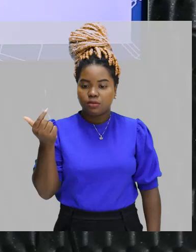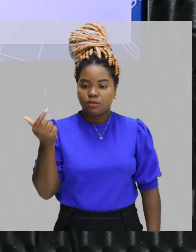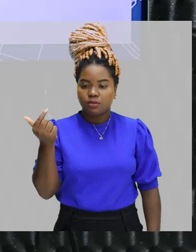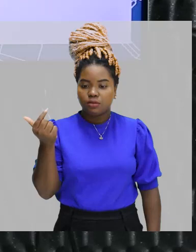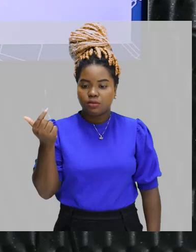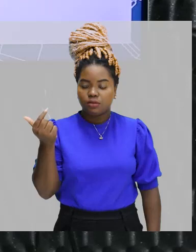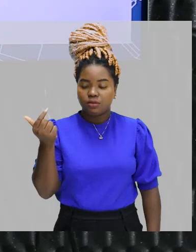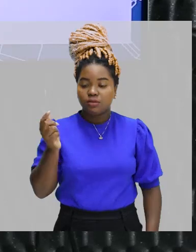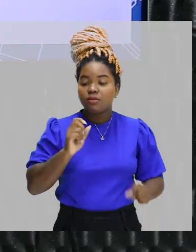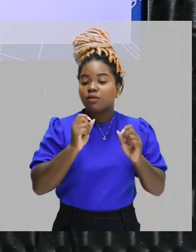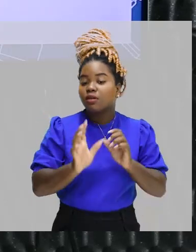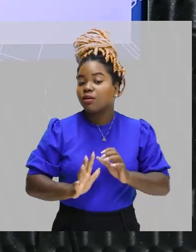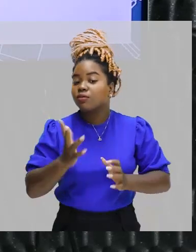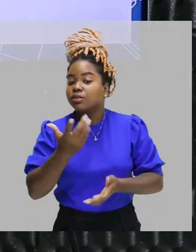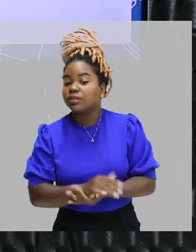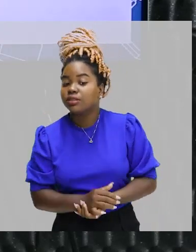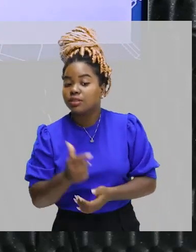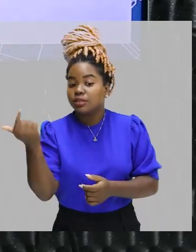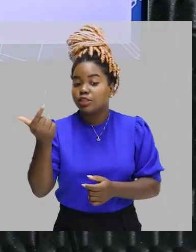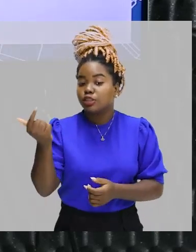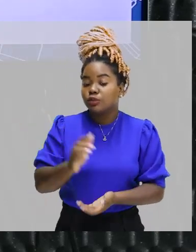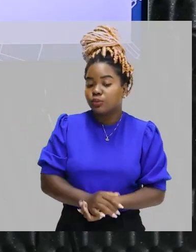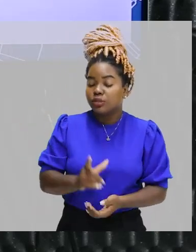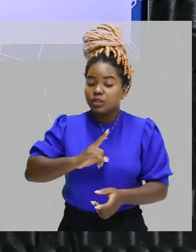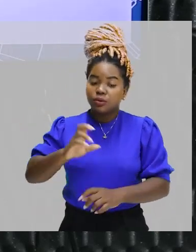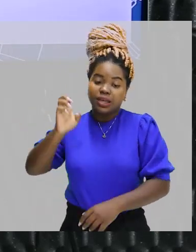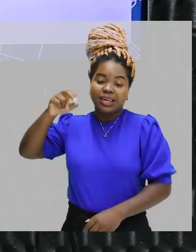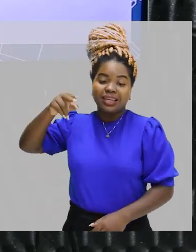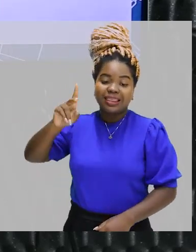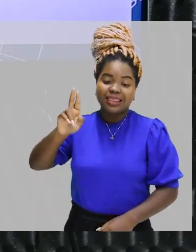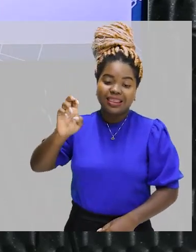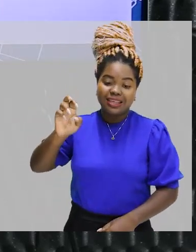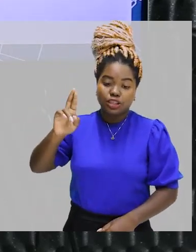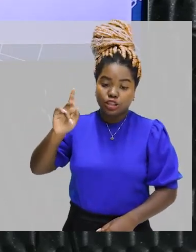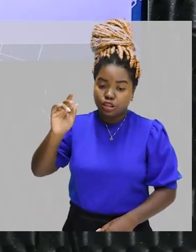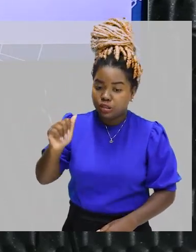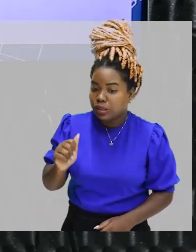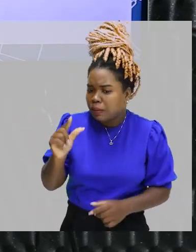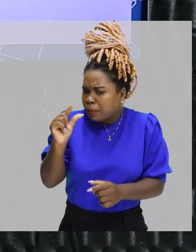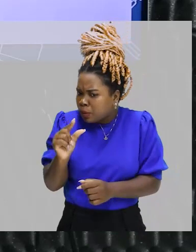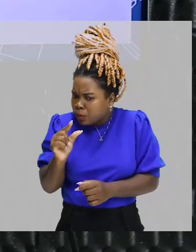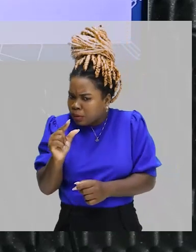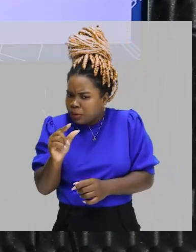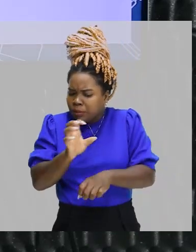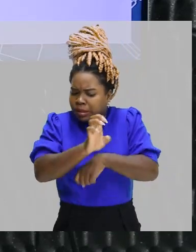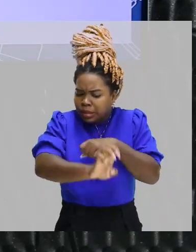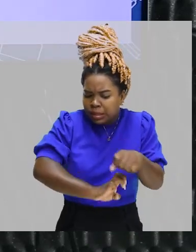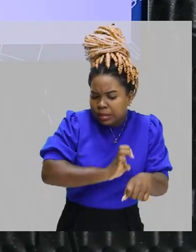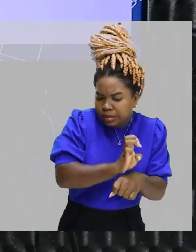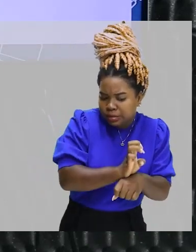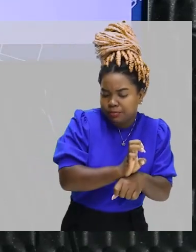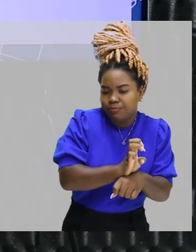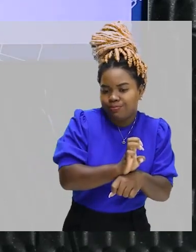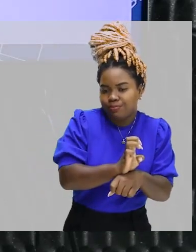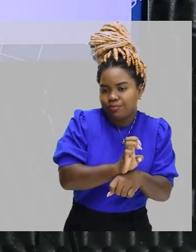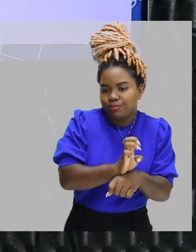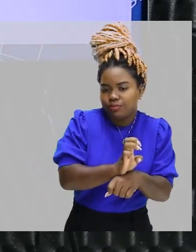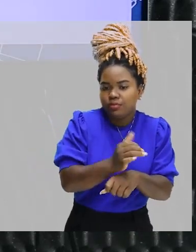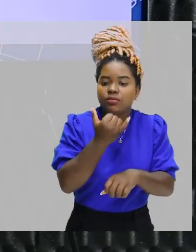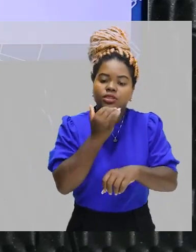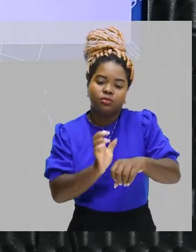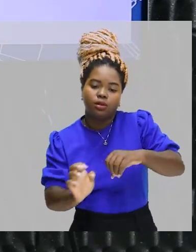ok? Então é o seguinte, nós temos ali uma questão de energia mínima para aquele elétron, ele está em uma determinada órbita, certo?